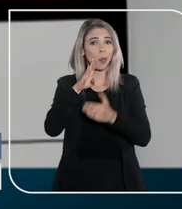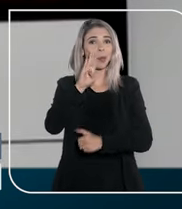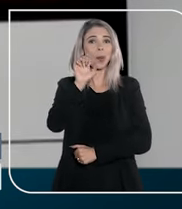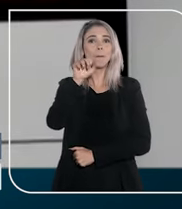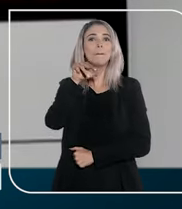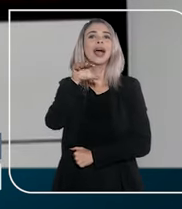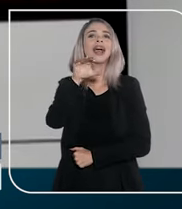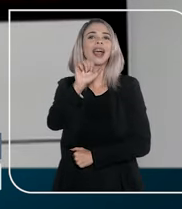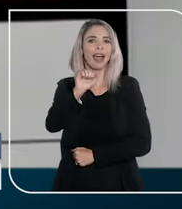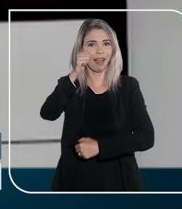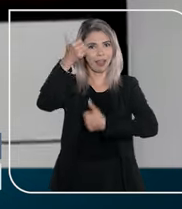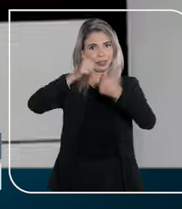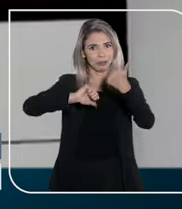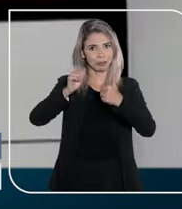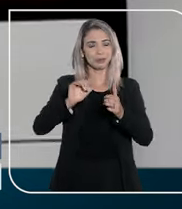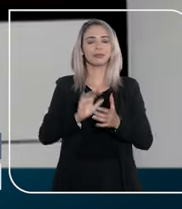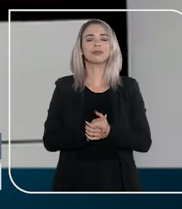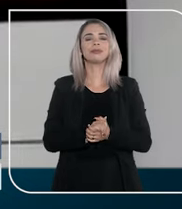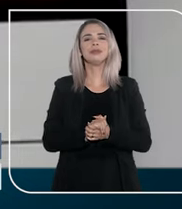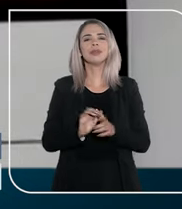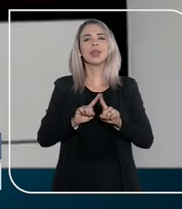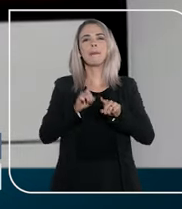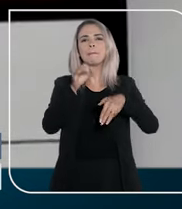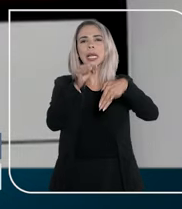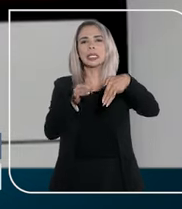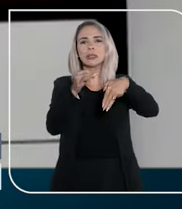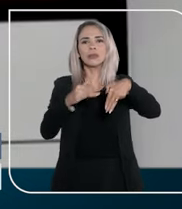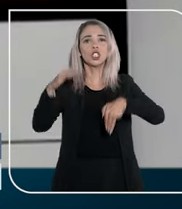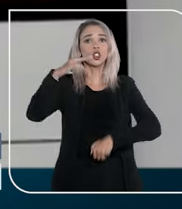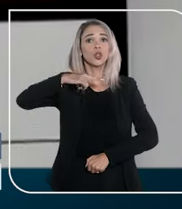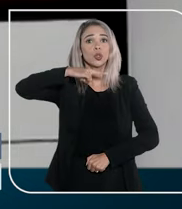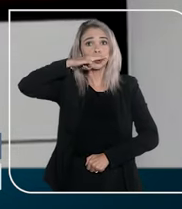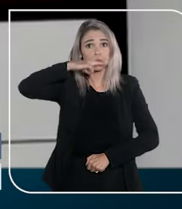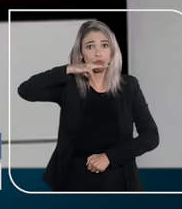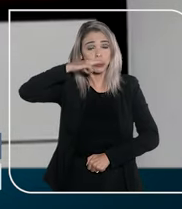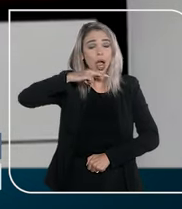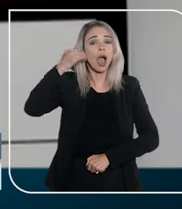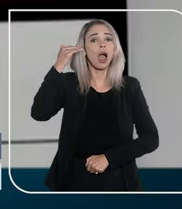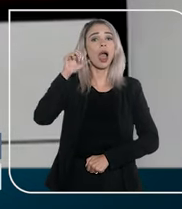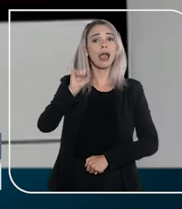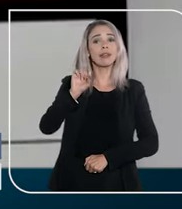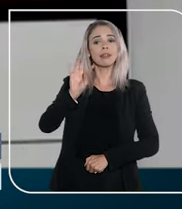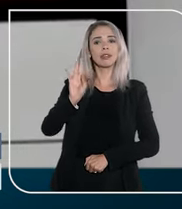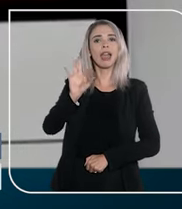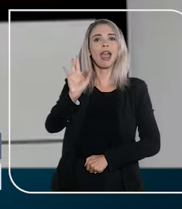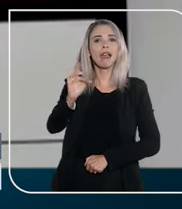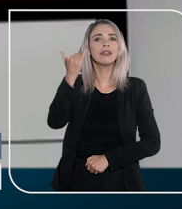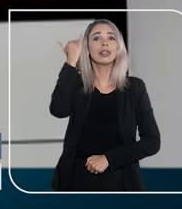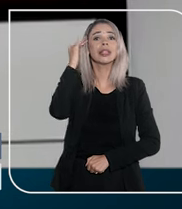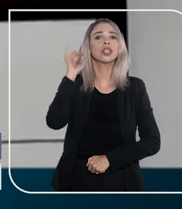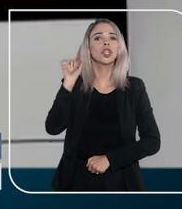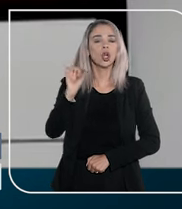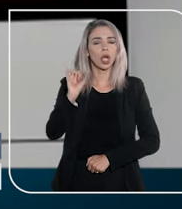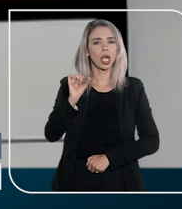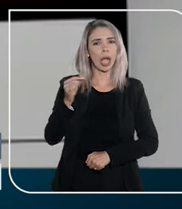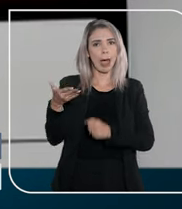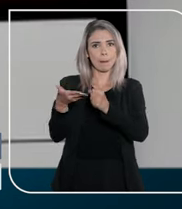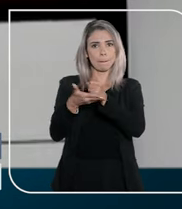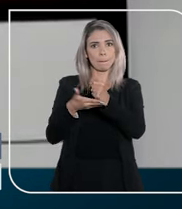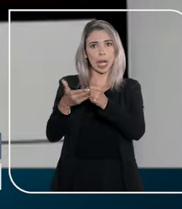a relatoria do ministro Gilmar Mendes, entendeu o Supremo Tribunal Federal que o princípio da